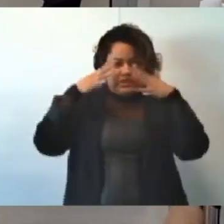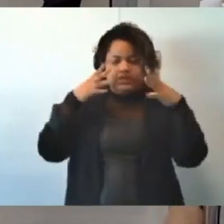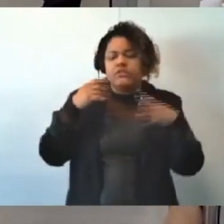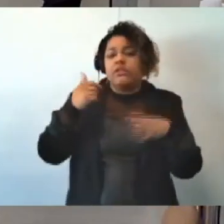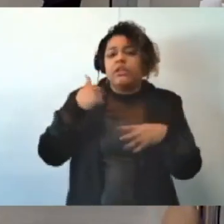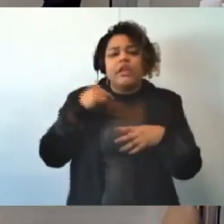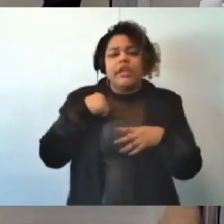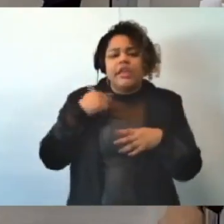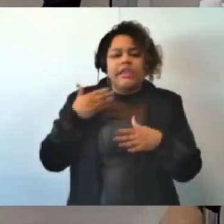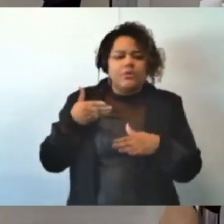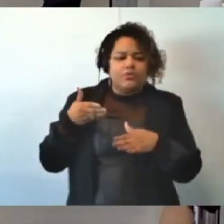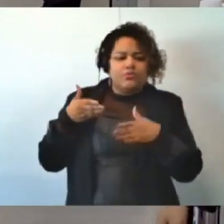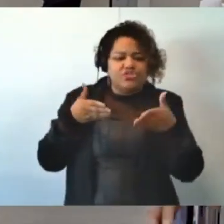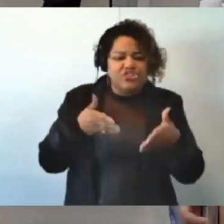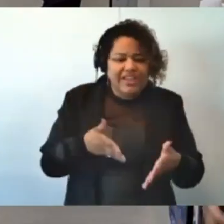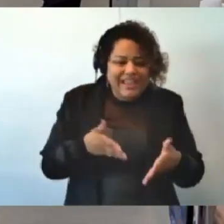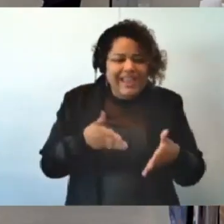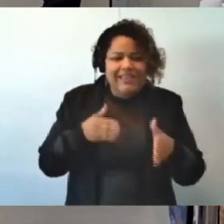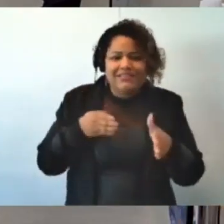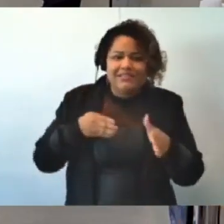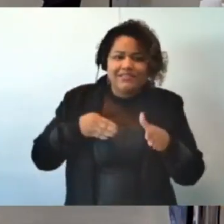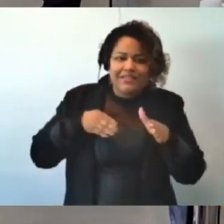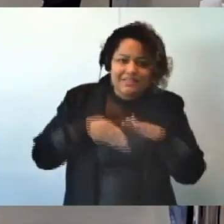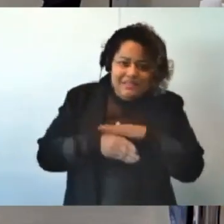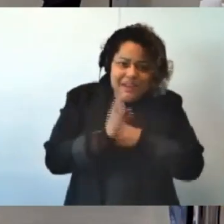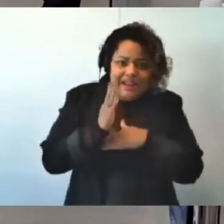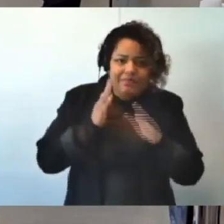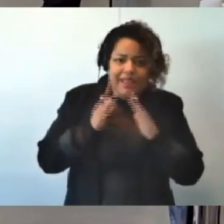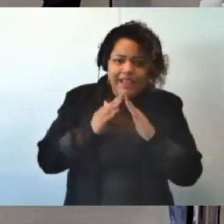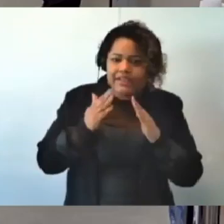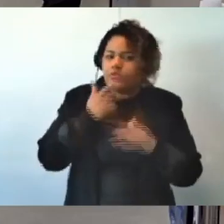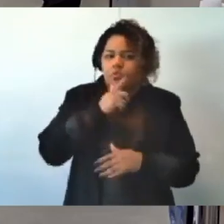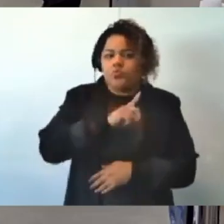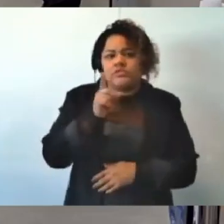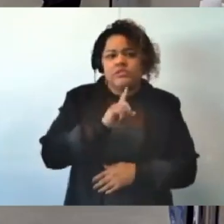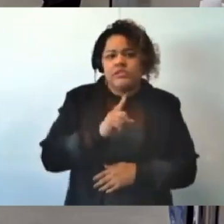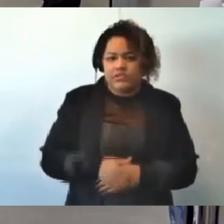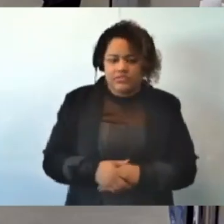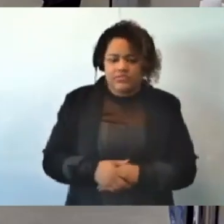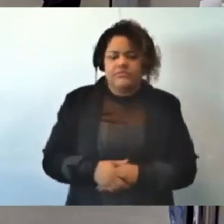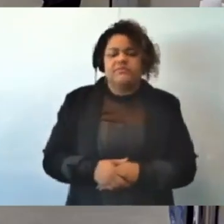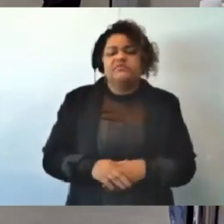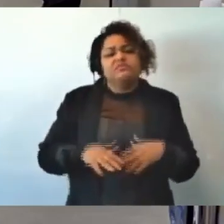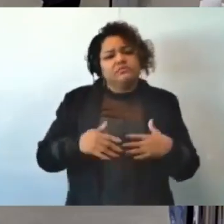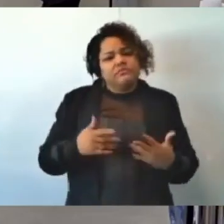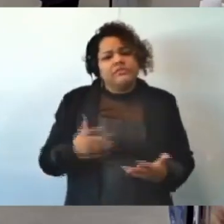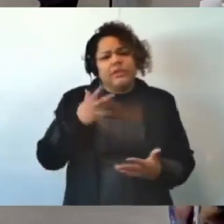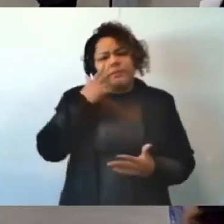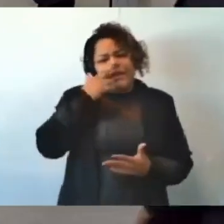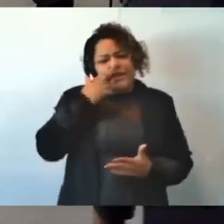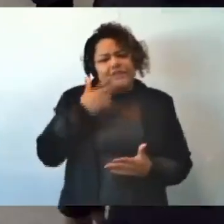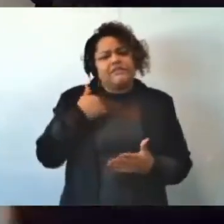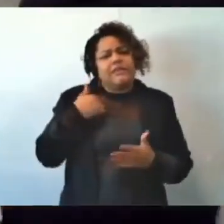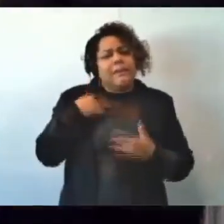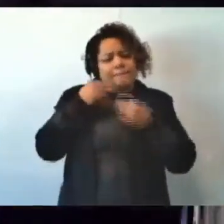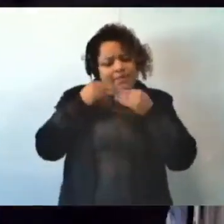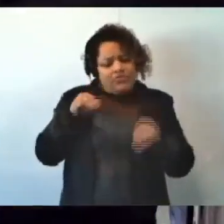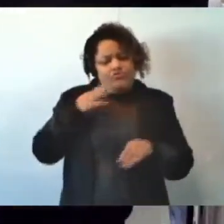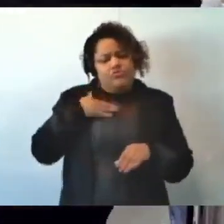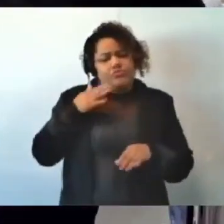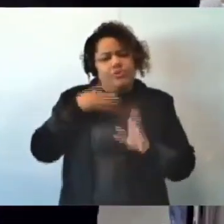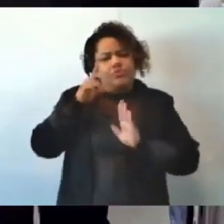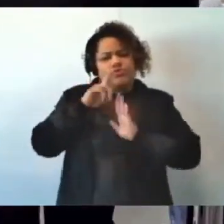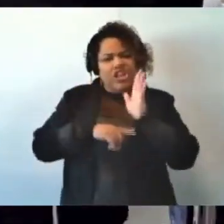a liberdade de ir e vir. Porque quando tem um evento assim tão prolongado, ele